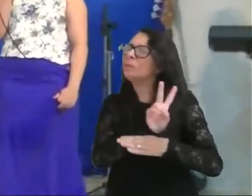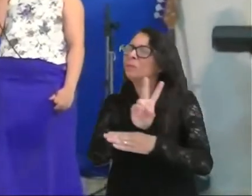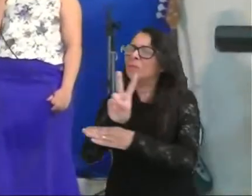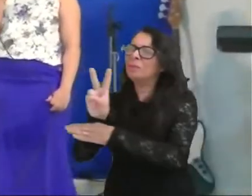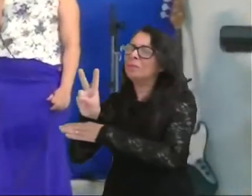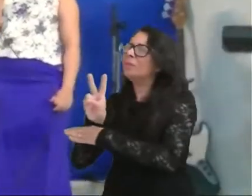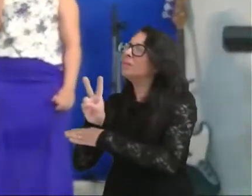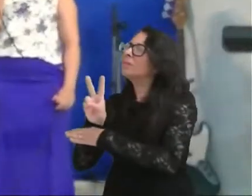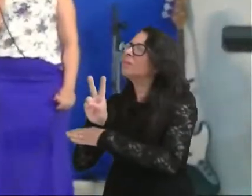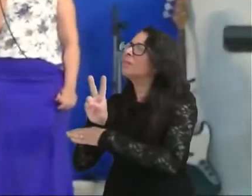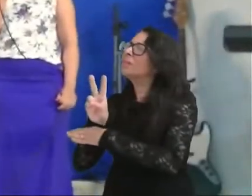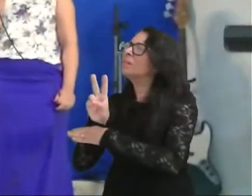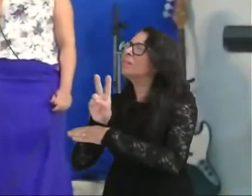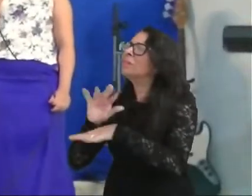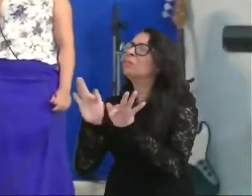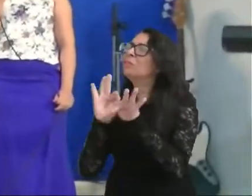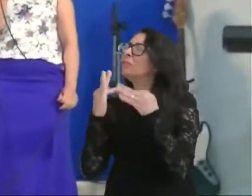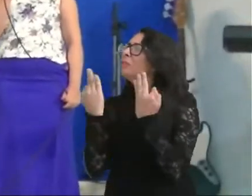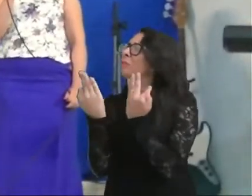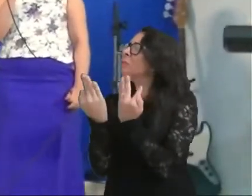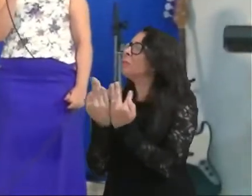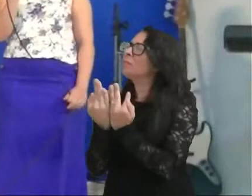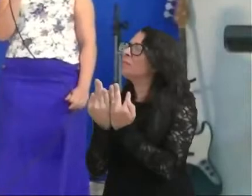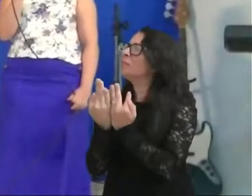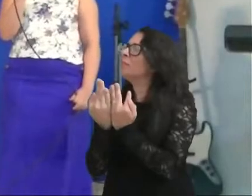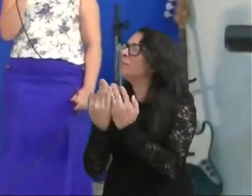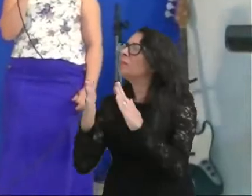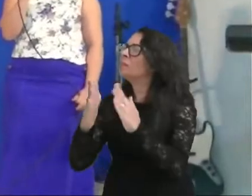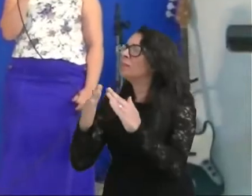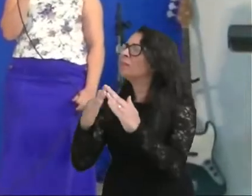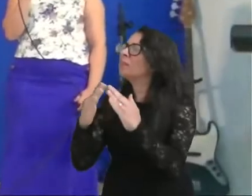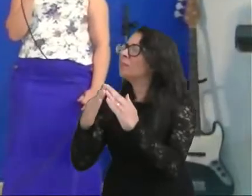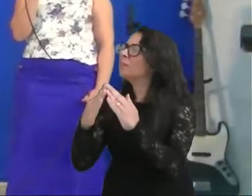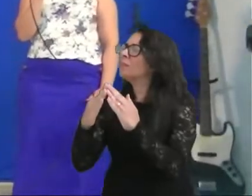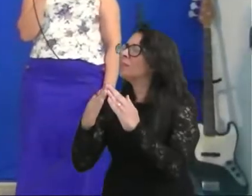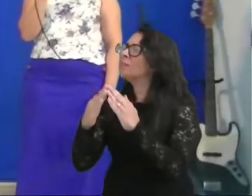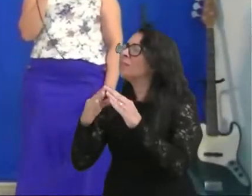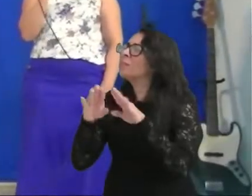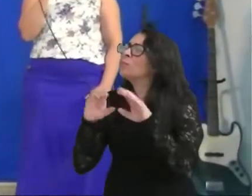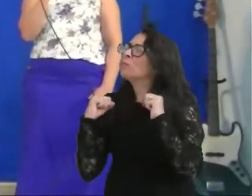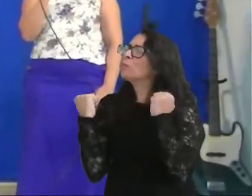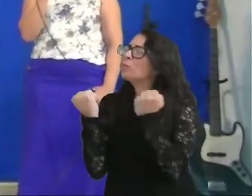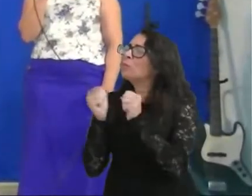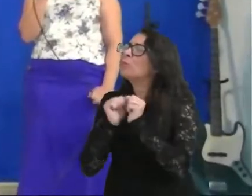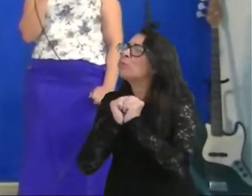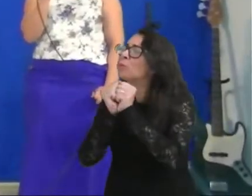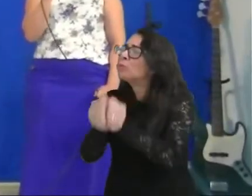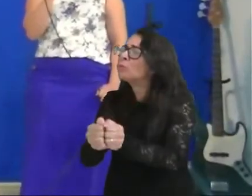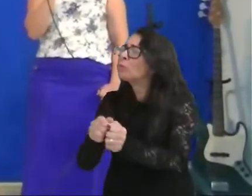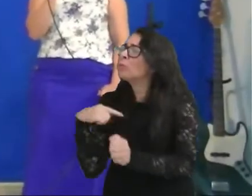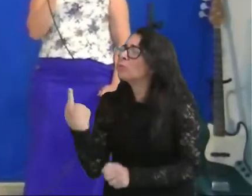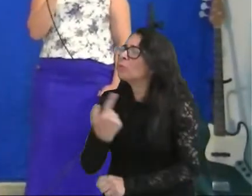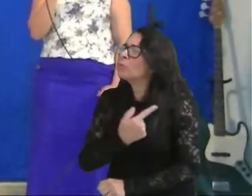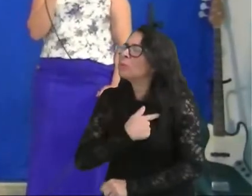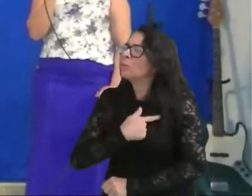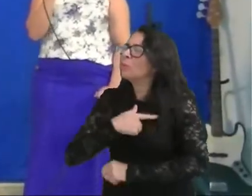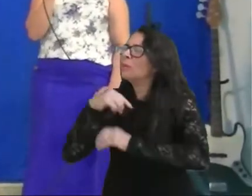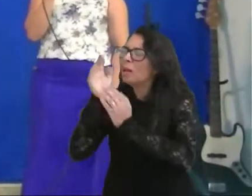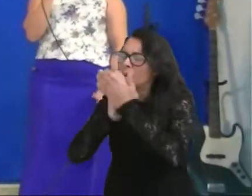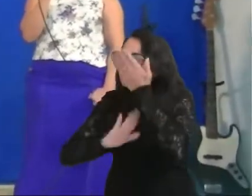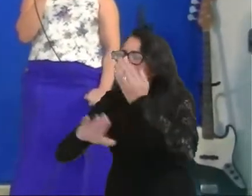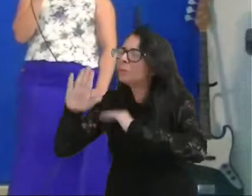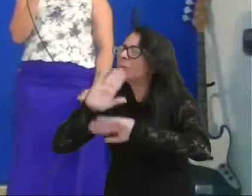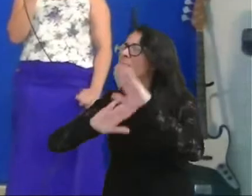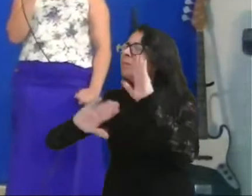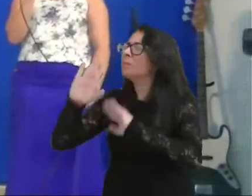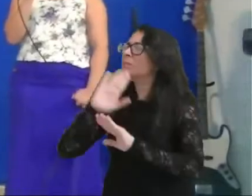ó Pai, que separou este tempo para estar contigo, para te louvar, para engrandecer, pois só o